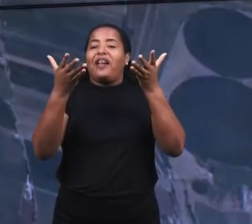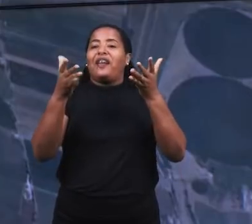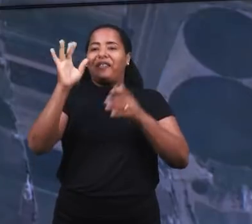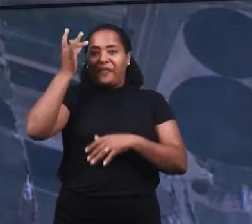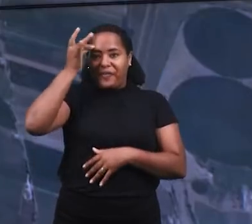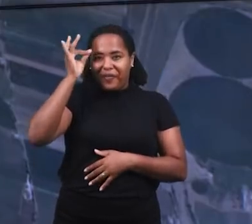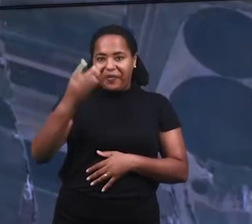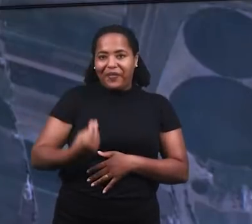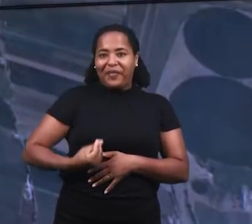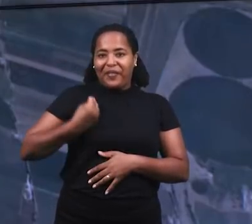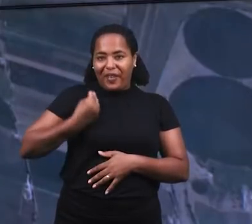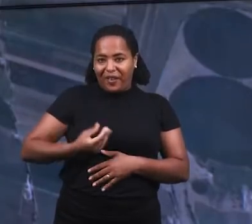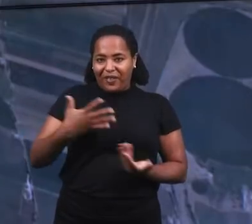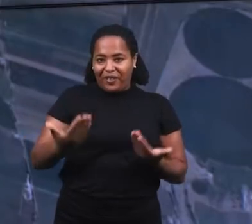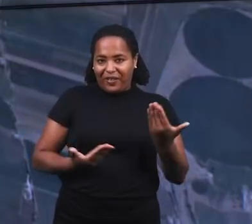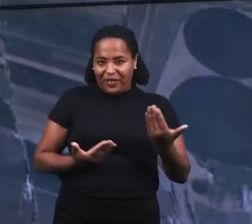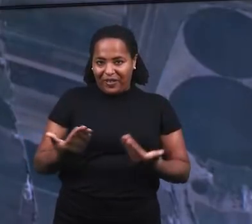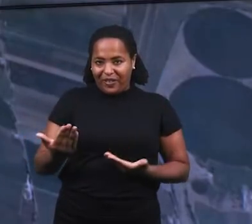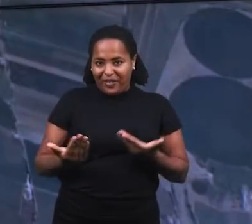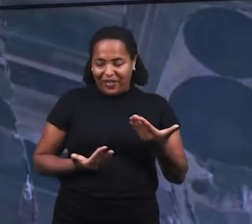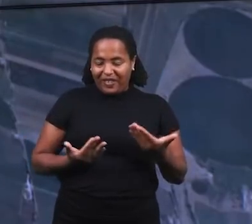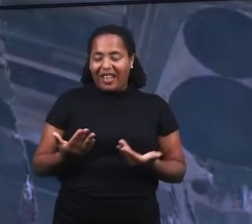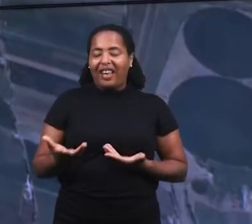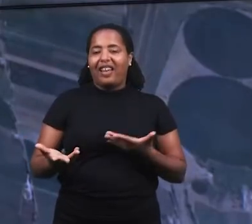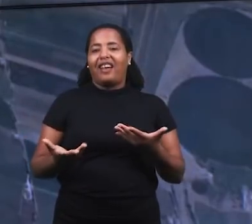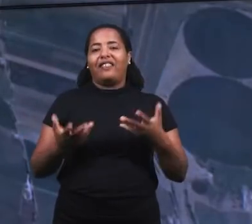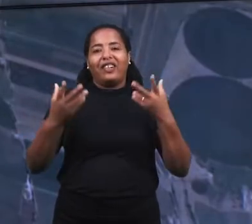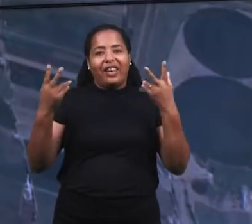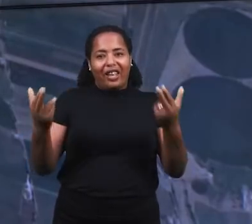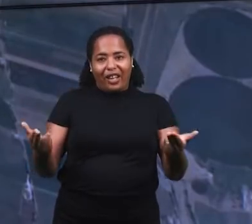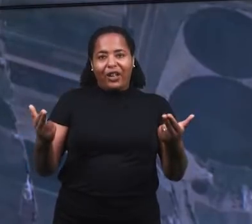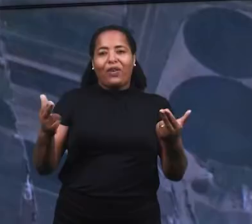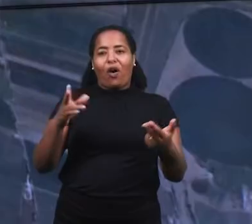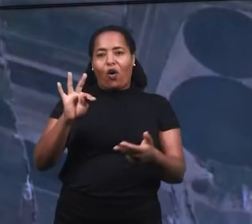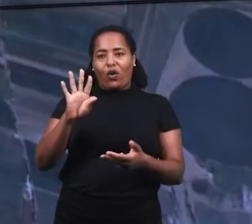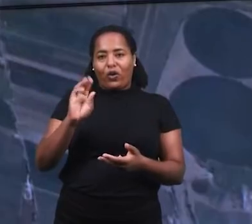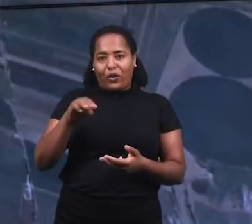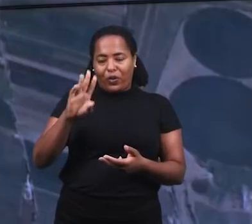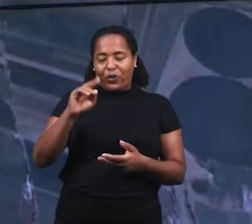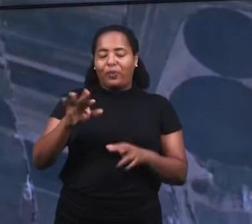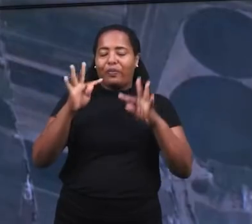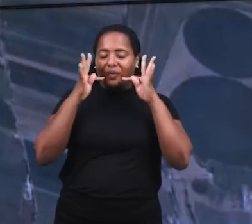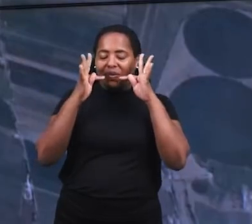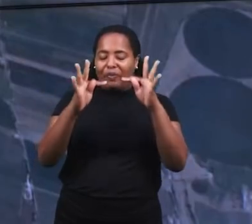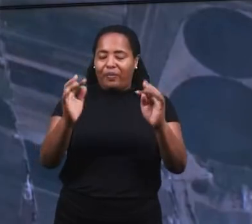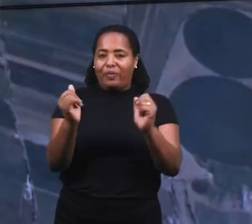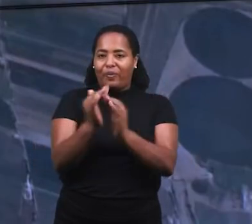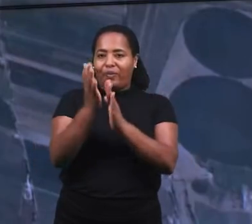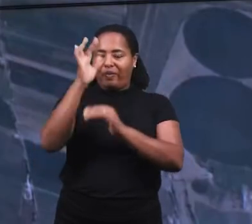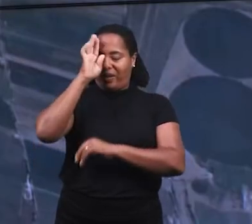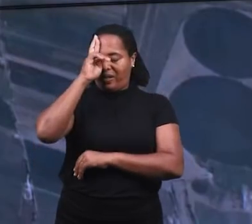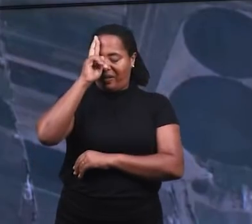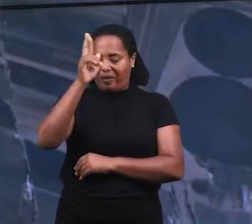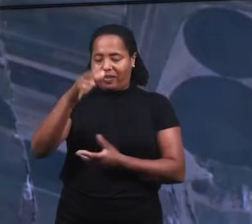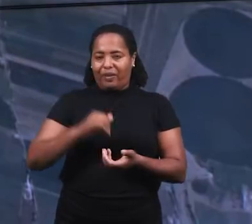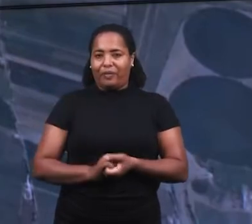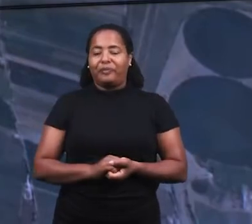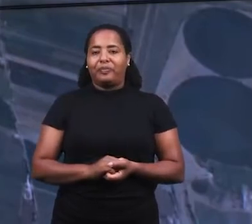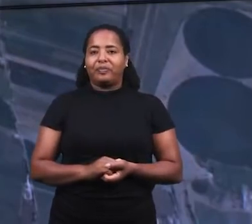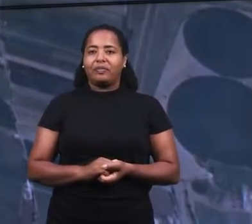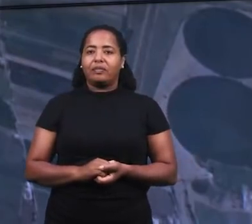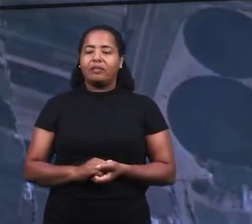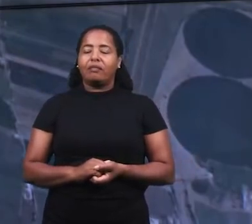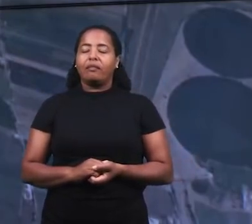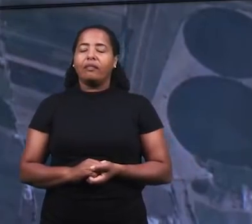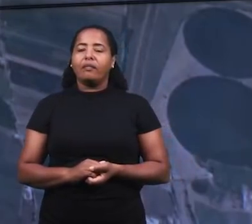é provocar esse avivamento espiritual na vida da igreja, como o irmão tem testemunhado. Louvado seja o